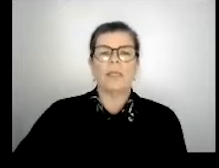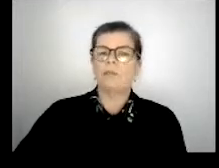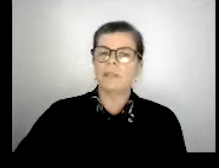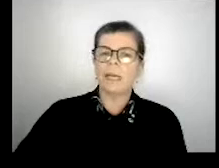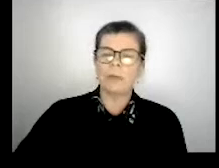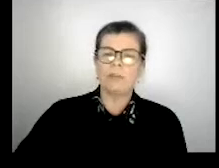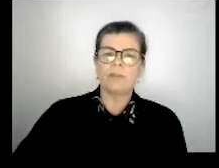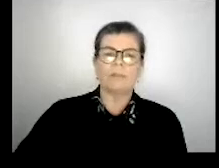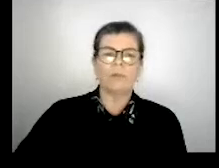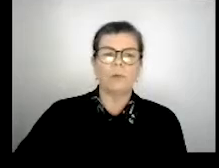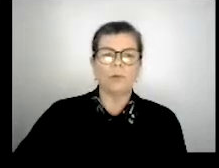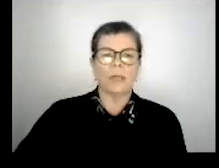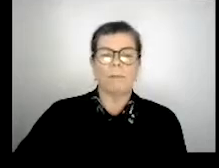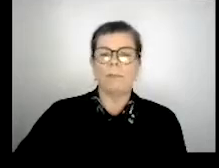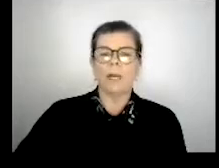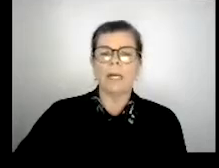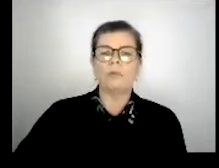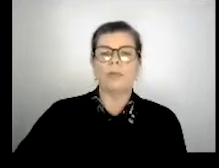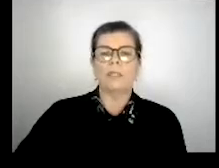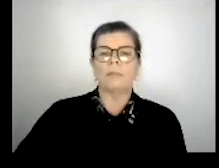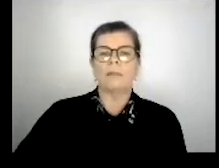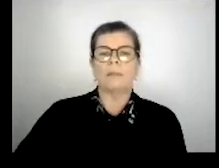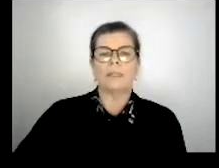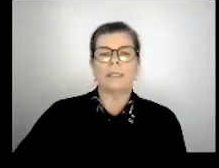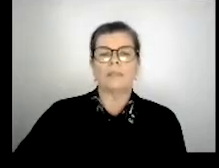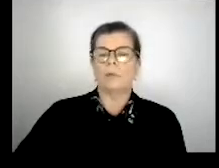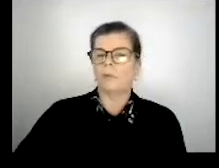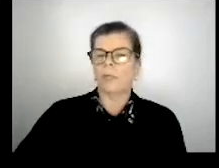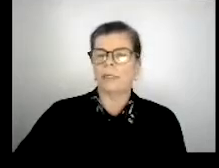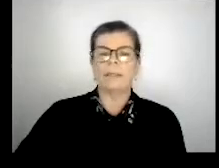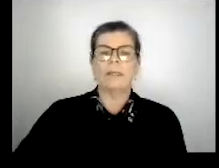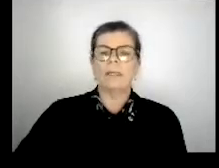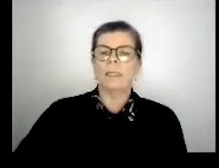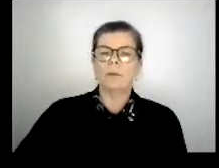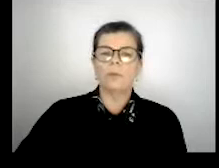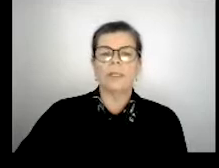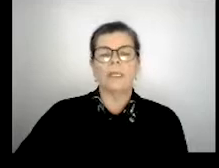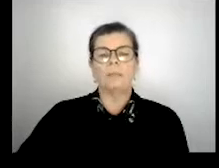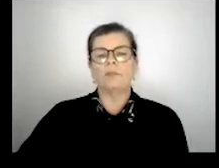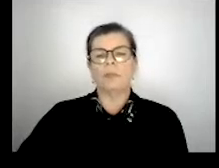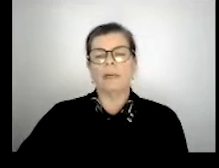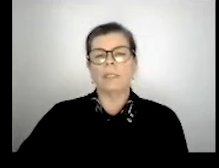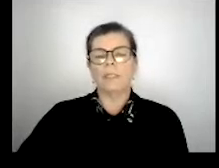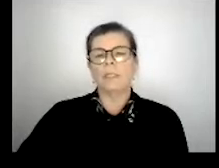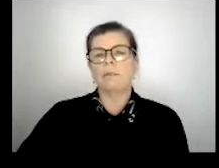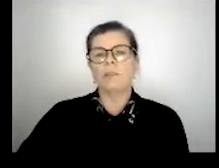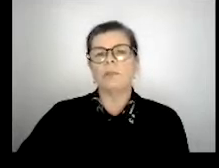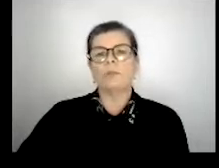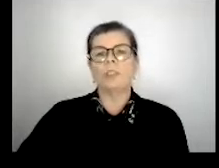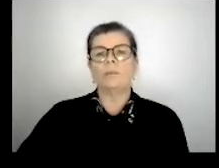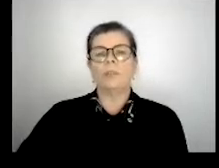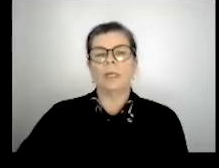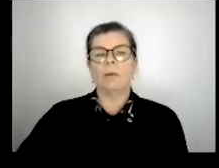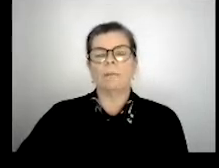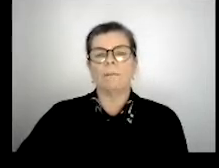processos, revisar e qualificar fluxos, aprimorar os conhecimentos e habilidades dos profissionais, não só da equipe de enfermagem, mas de